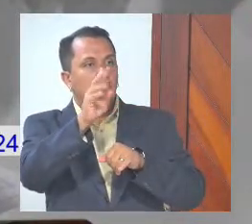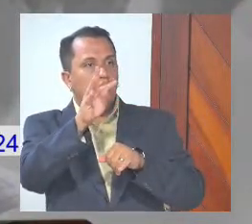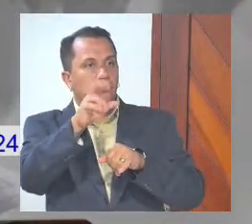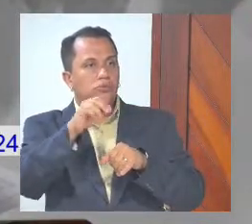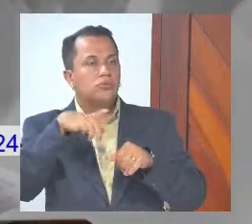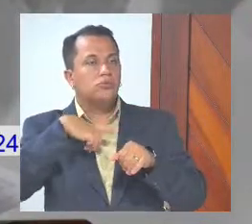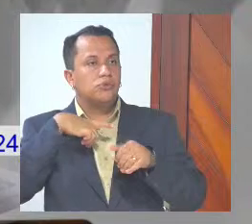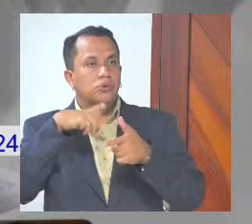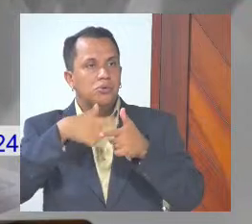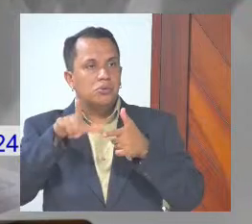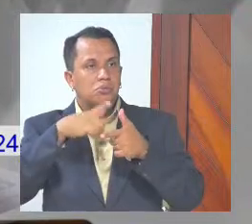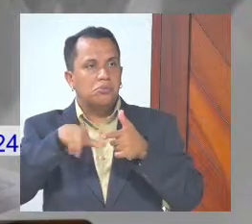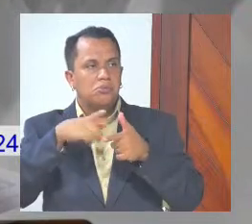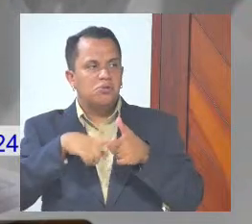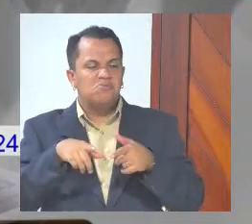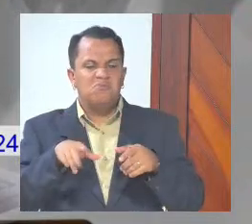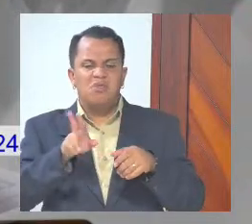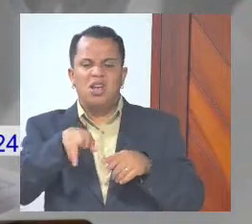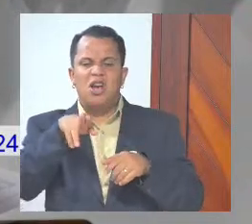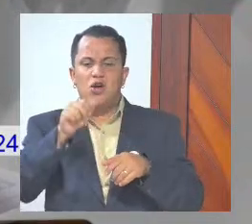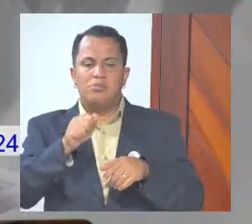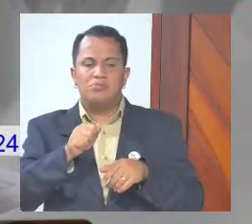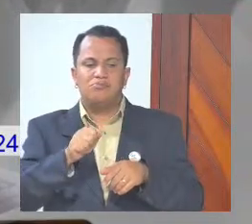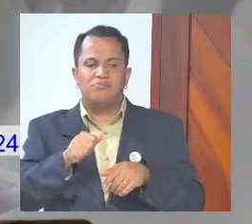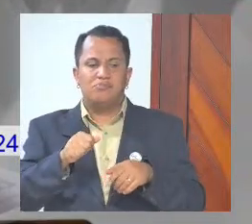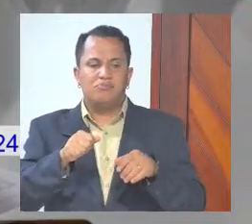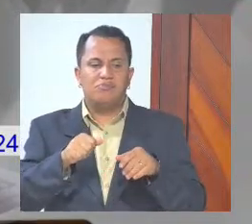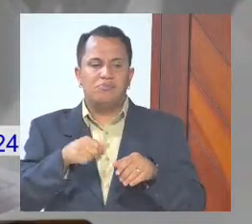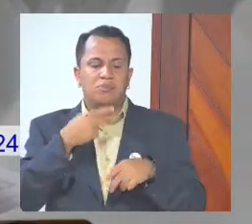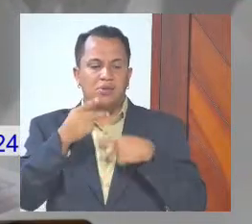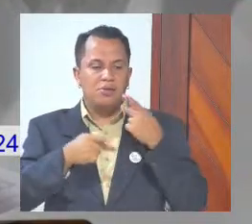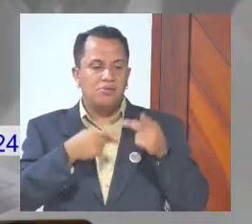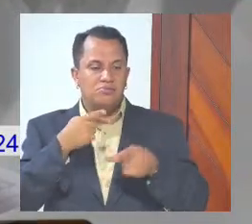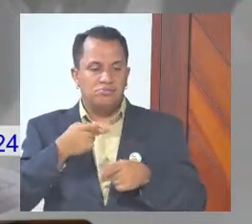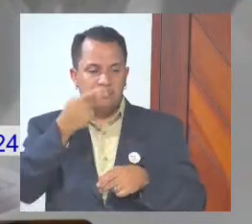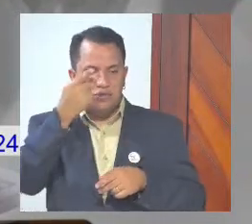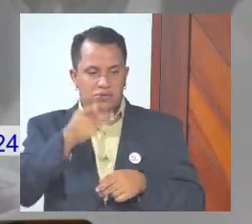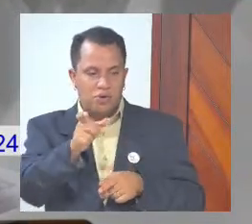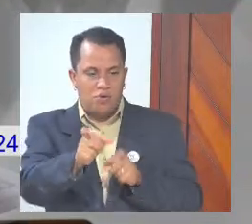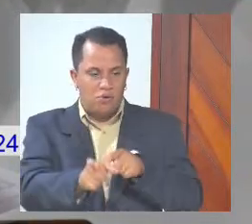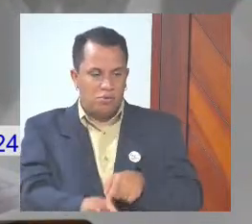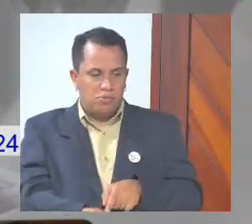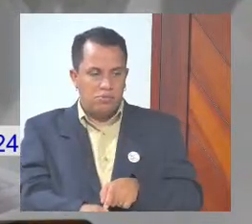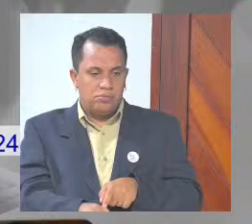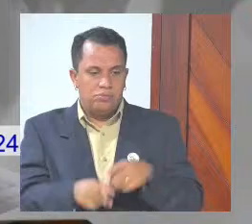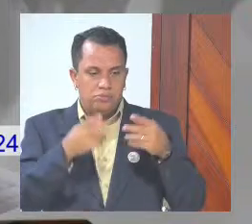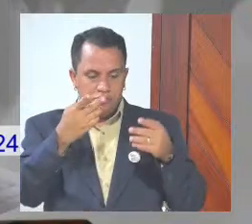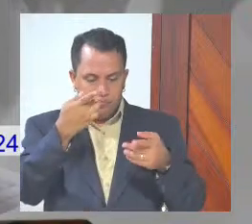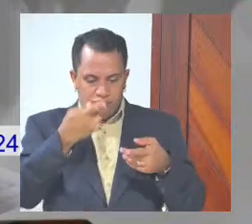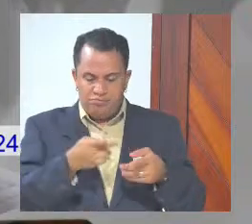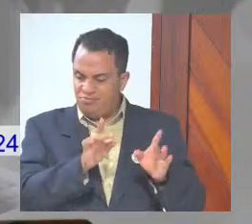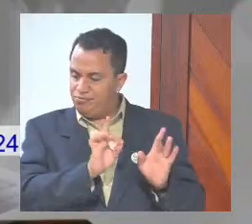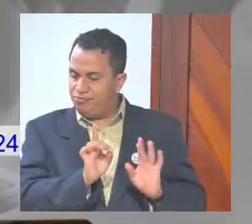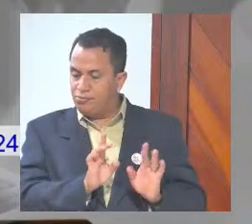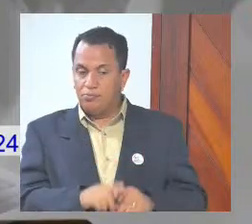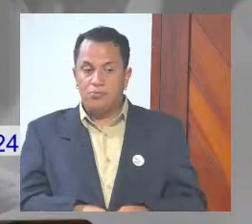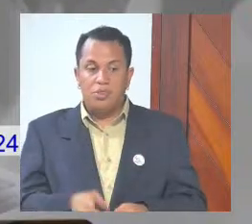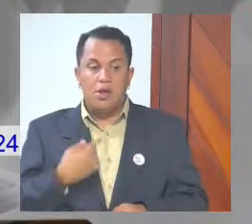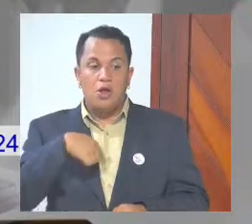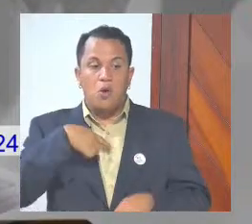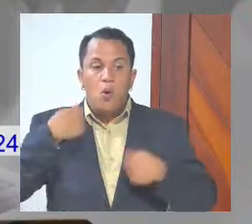problema. Ele nunca assumia a responsabilidade para si. E